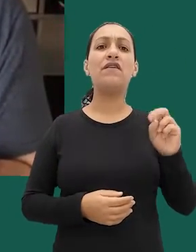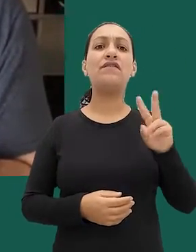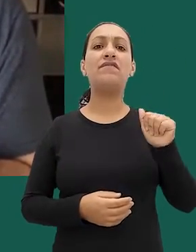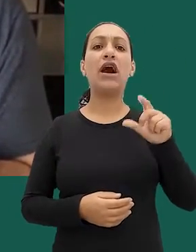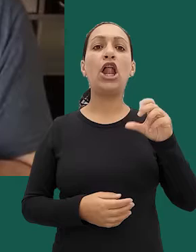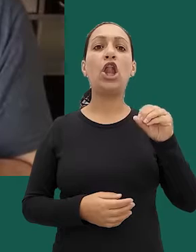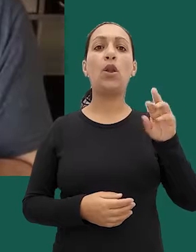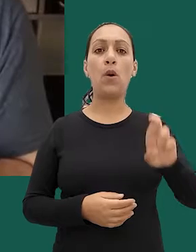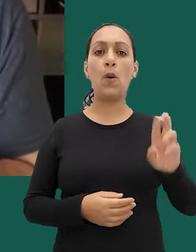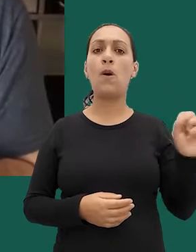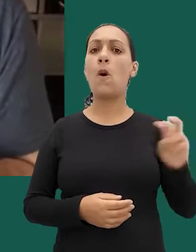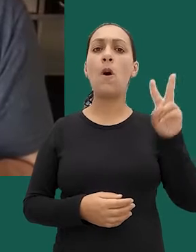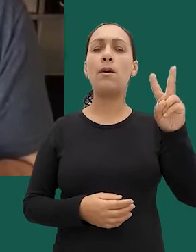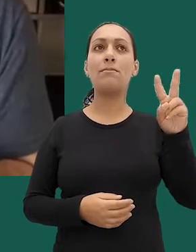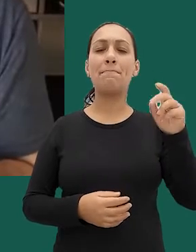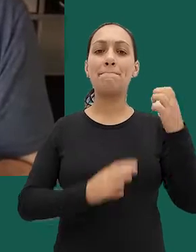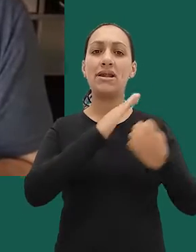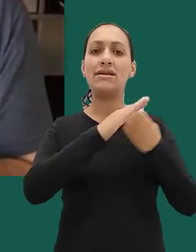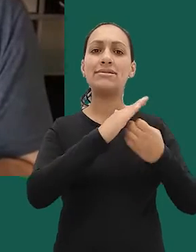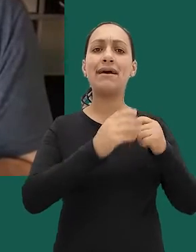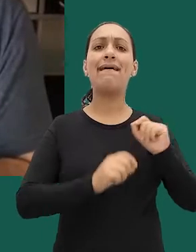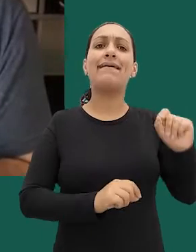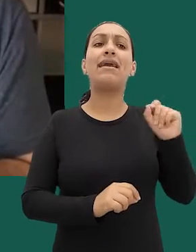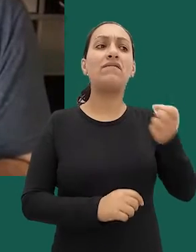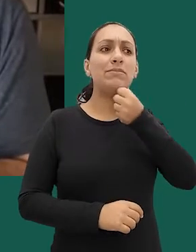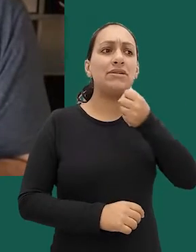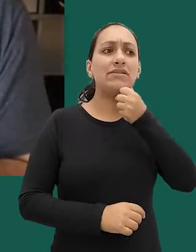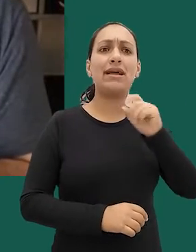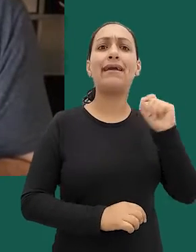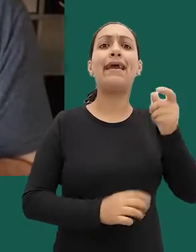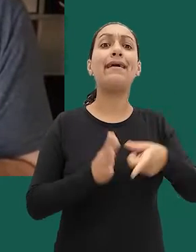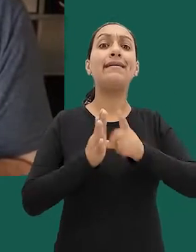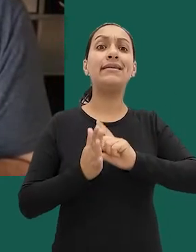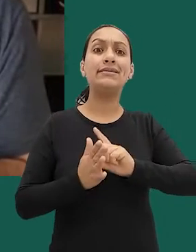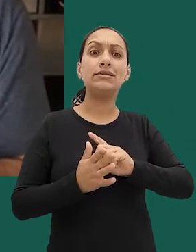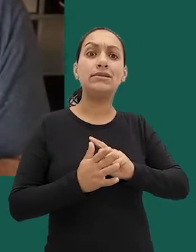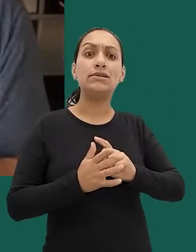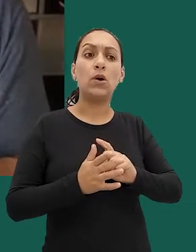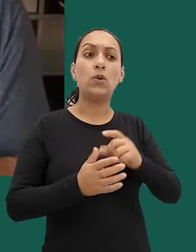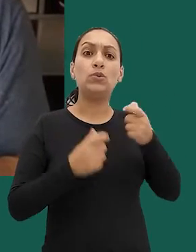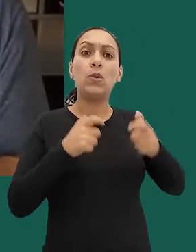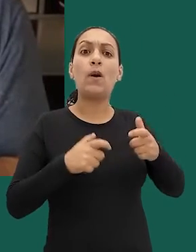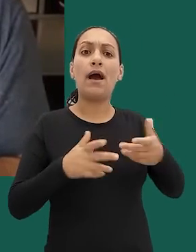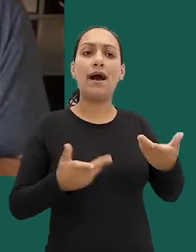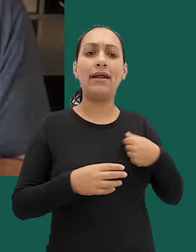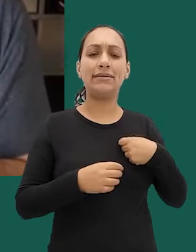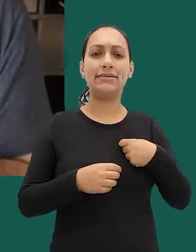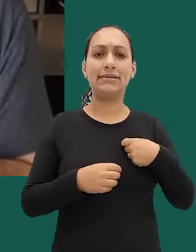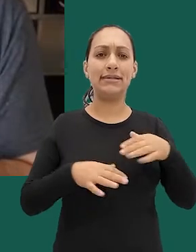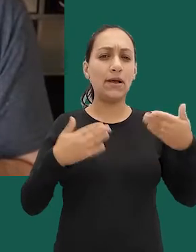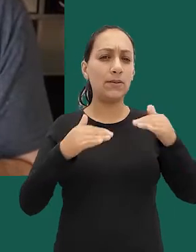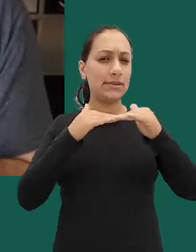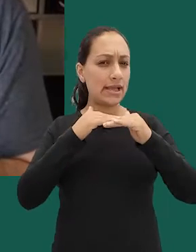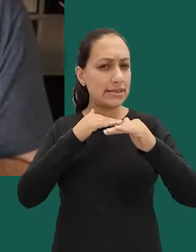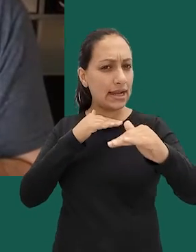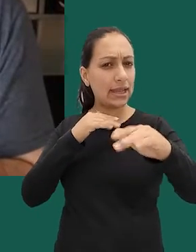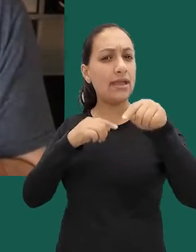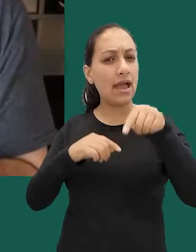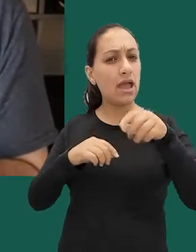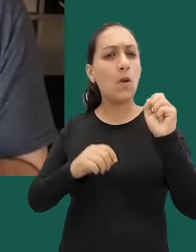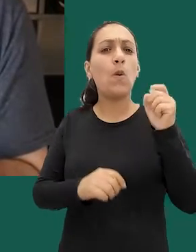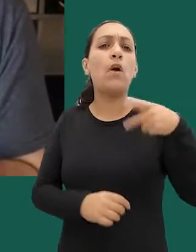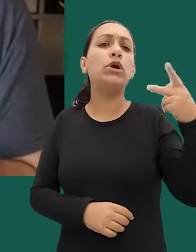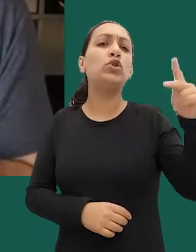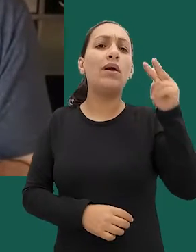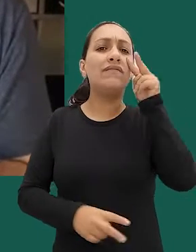vai me entrevistar, quem é que estava na vaga antes, quem é o dono da vaga. E nessa linha, Heitor, qual a tua visão sobre